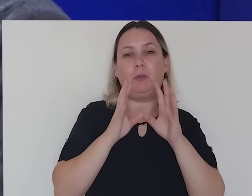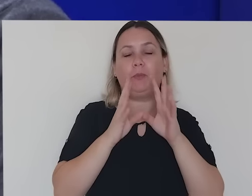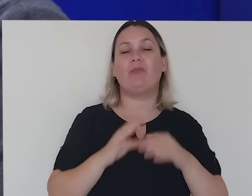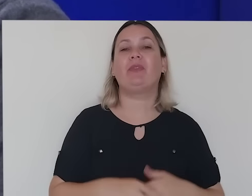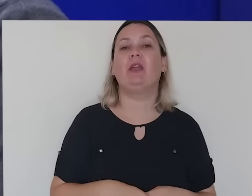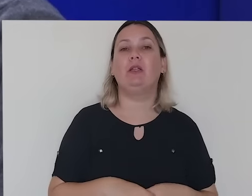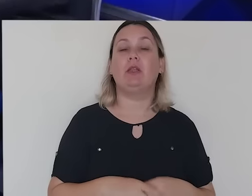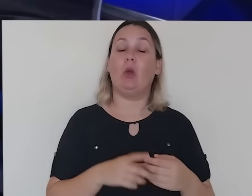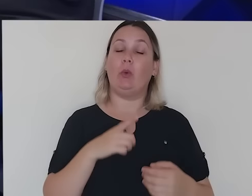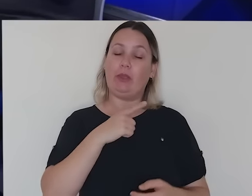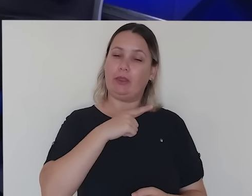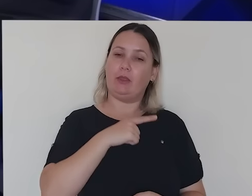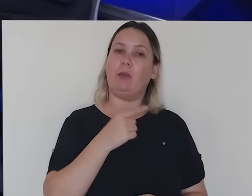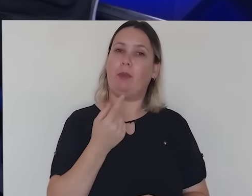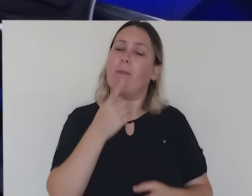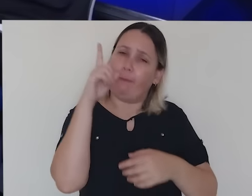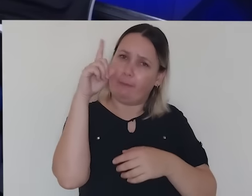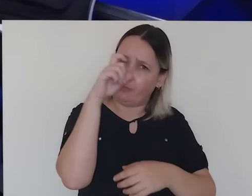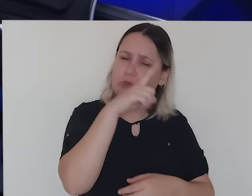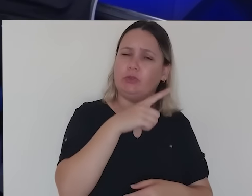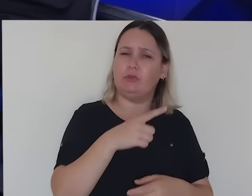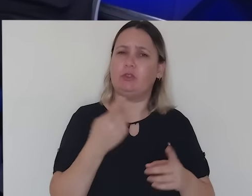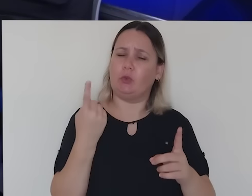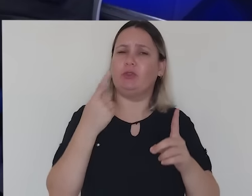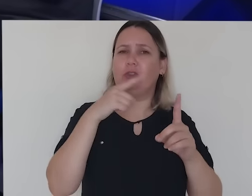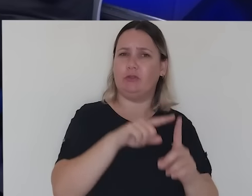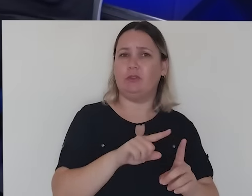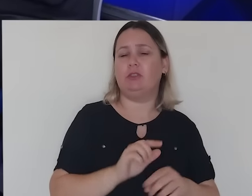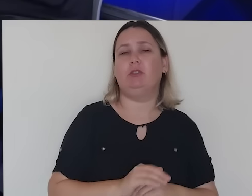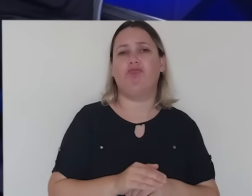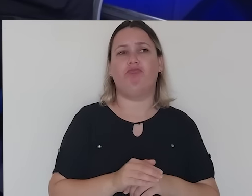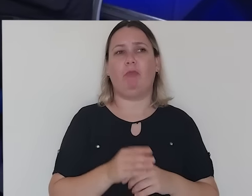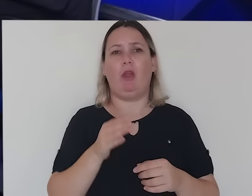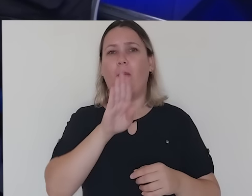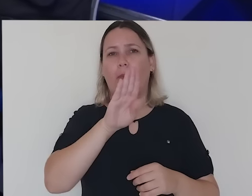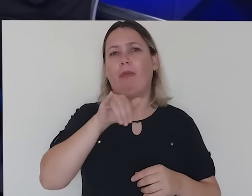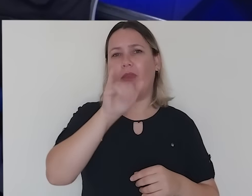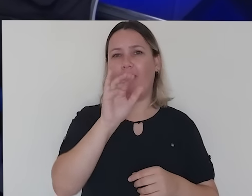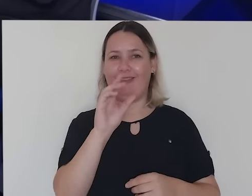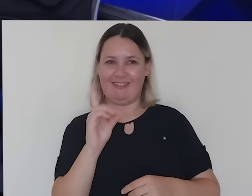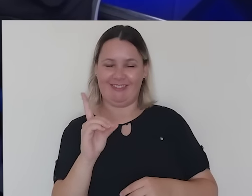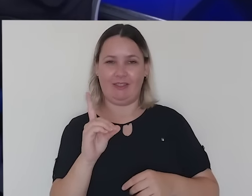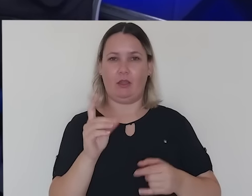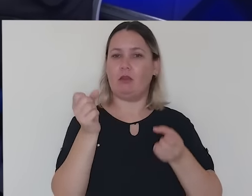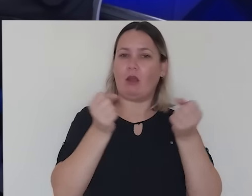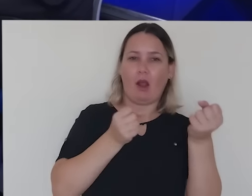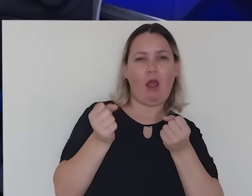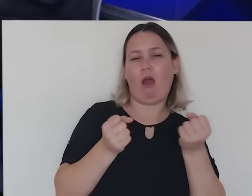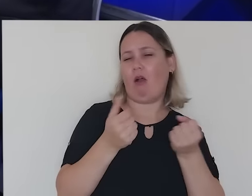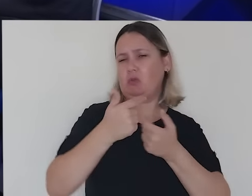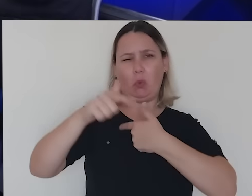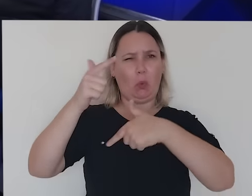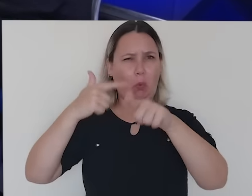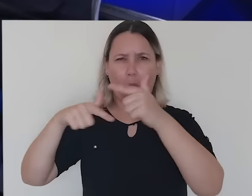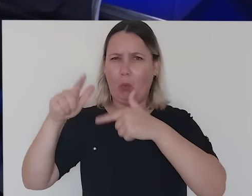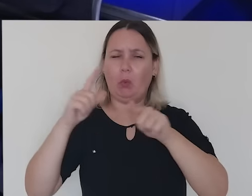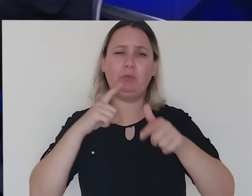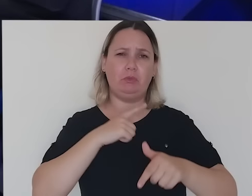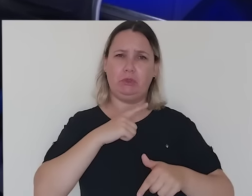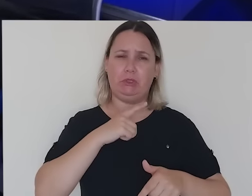tem a gente tem muitos desafios na biid no setor automotivo que hoje é o nosso Core no Brasil mas em todos